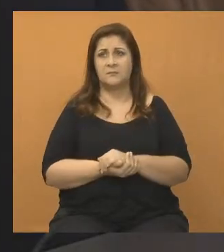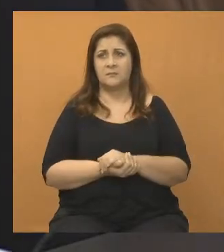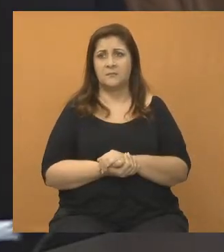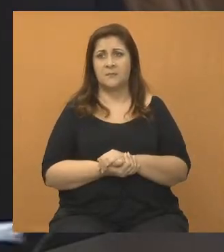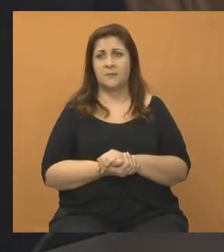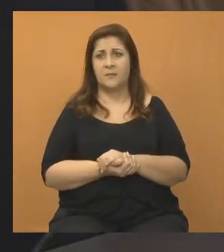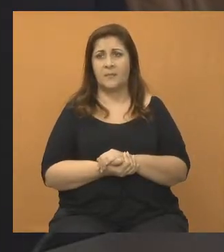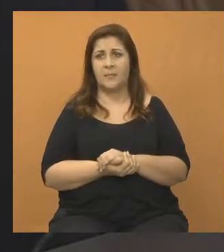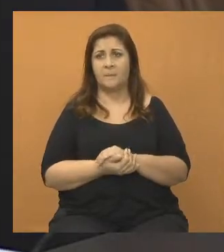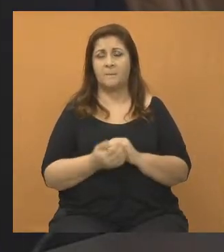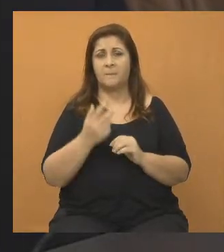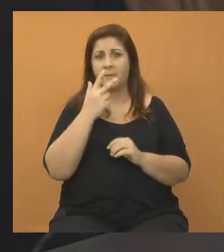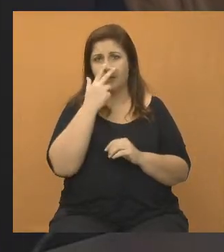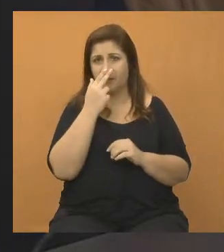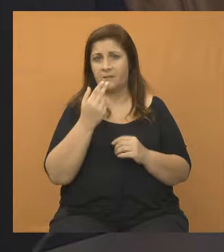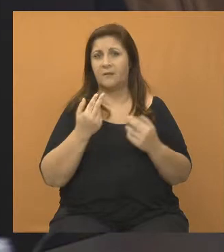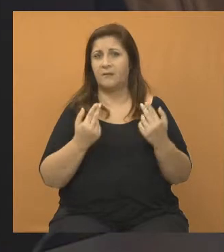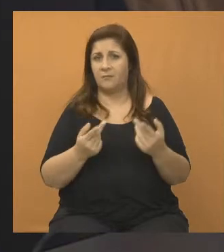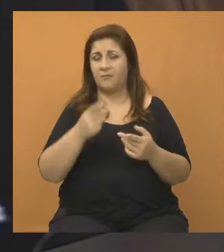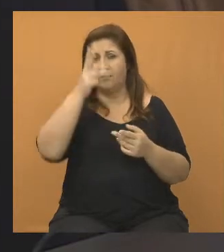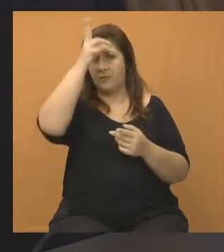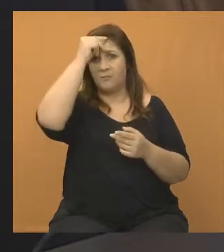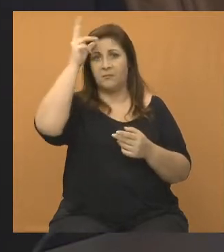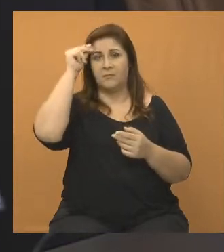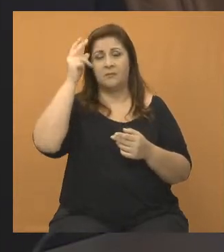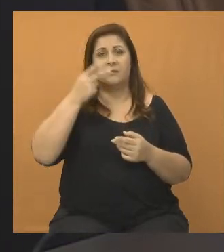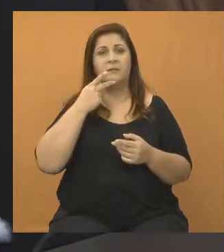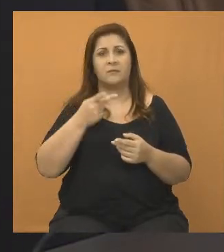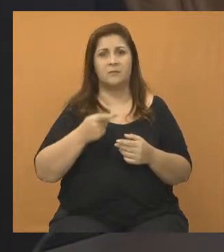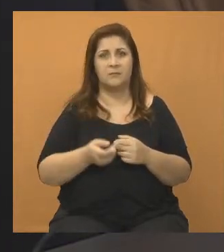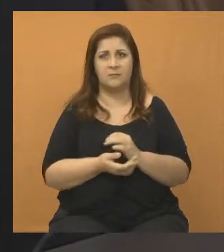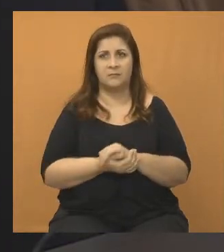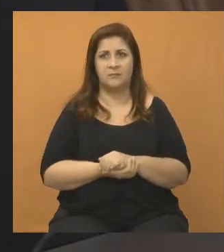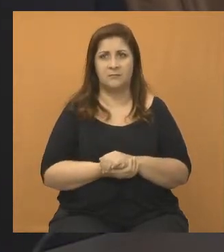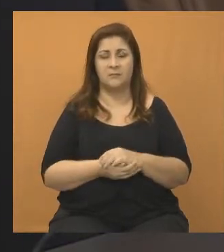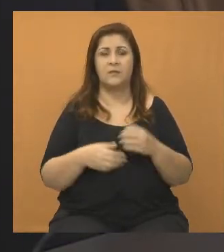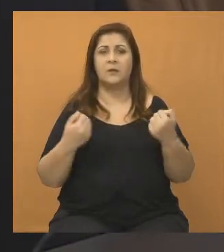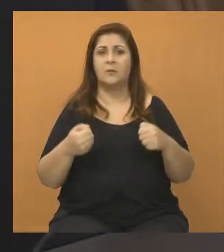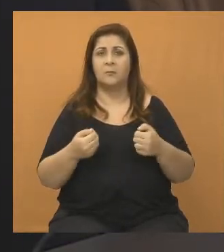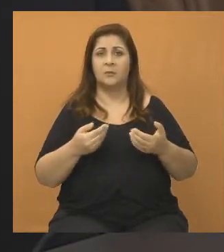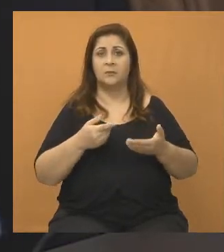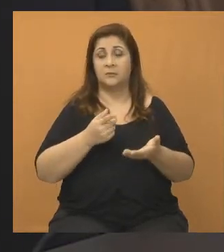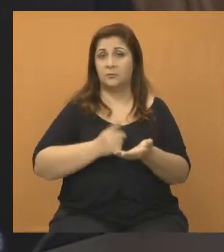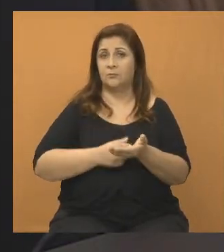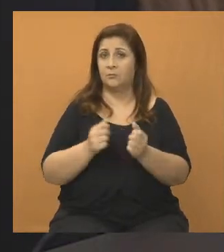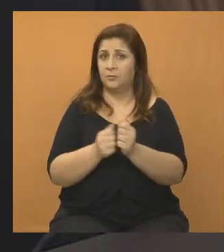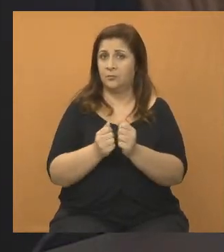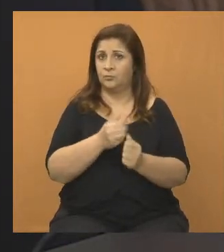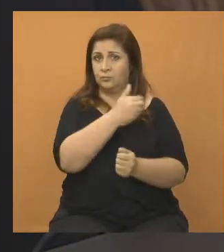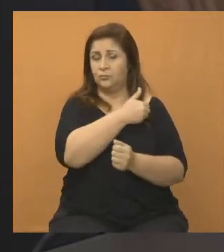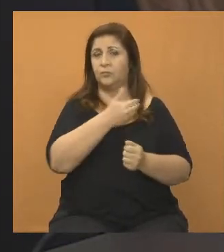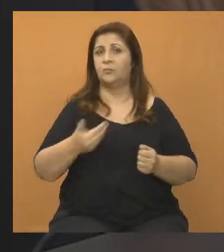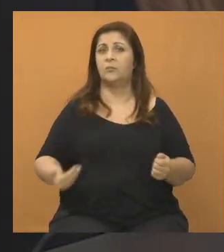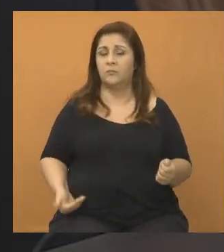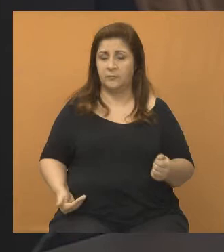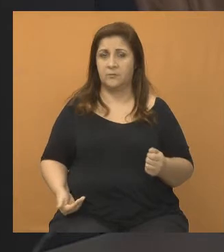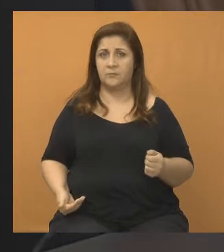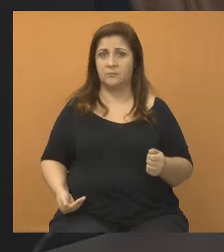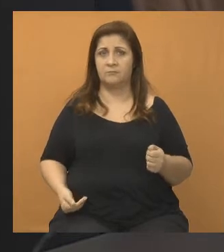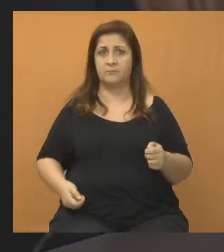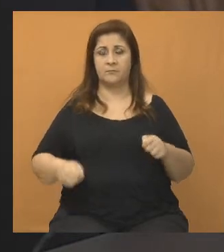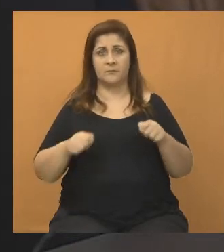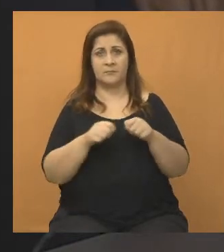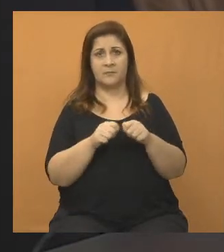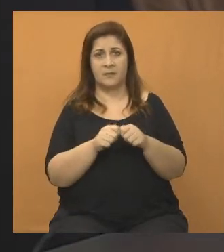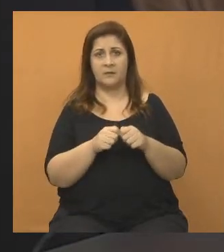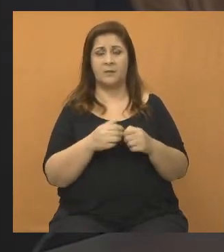Acho que vale aquilo que o prefeito falou. Acho que o município tem que conseguir parcerias com o governo federal e o governo estadual para fazer como foi feito